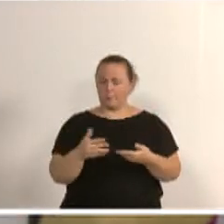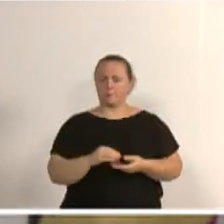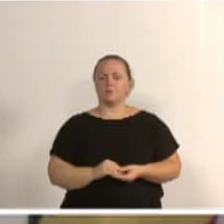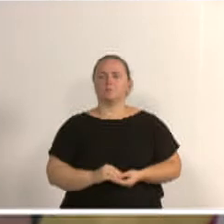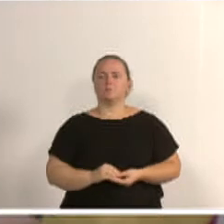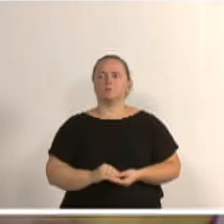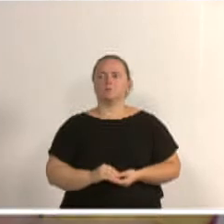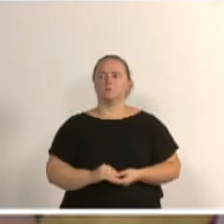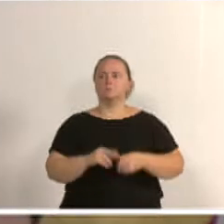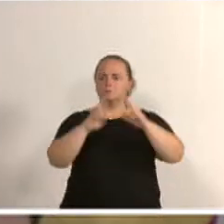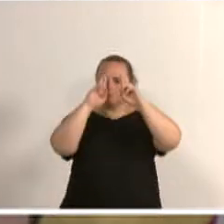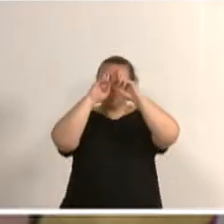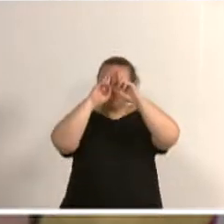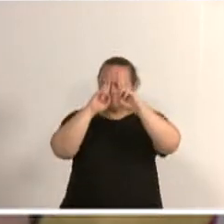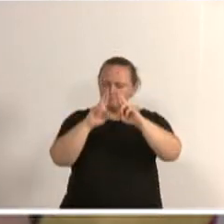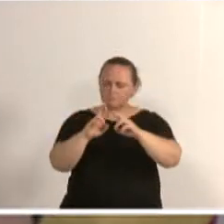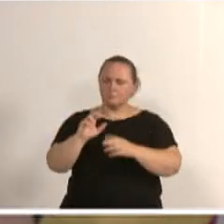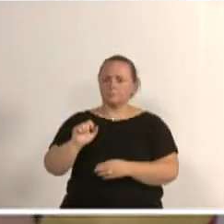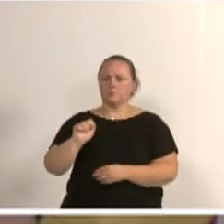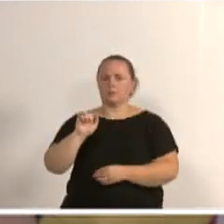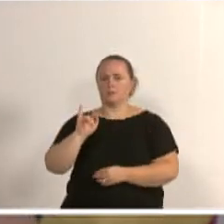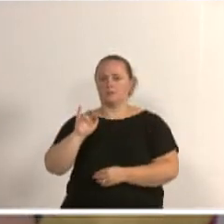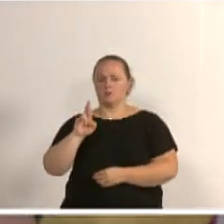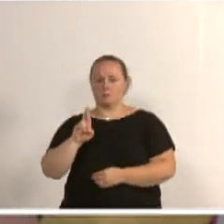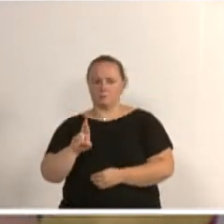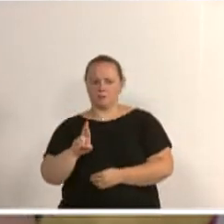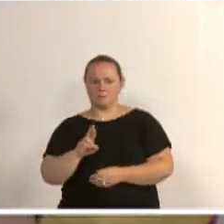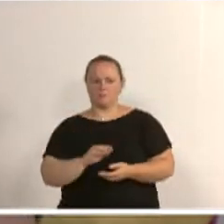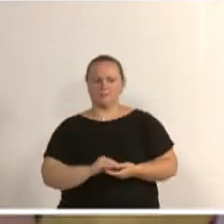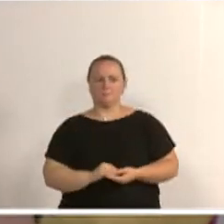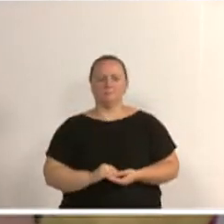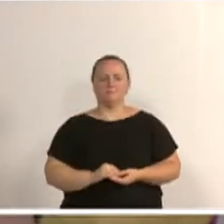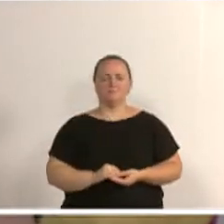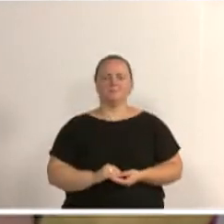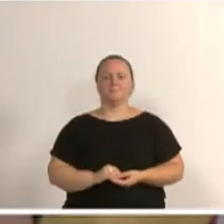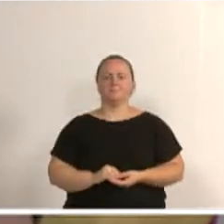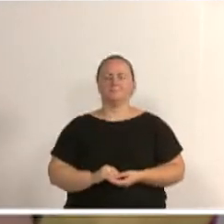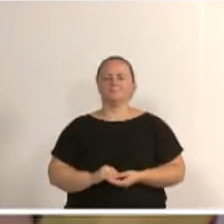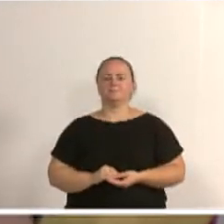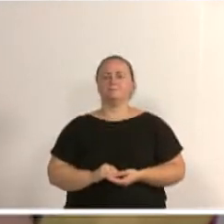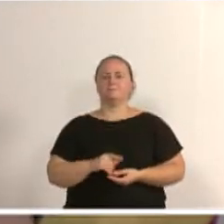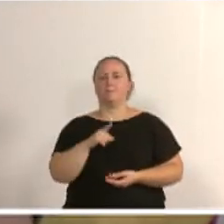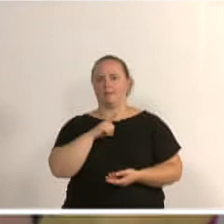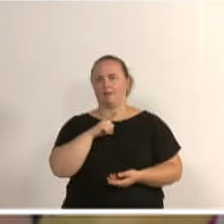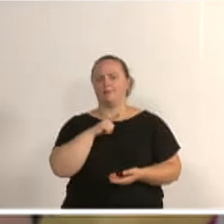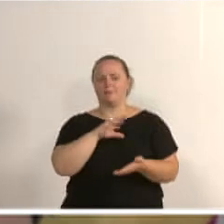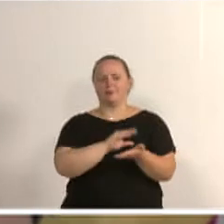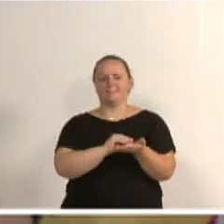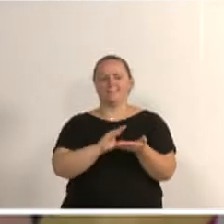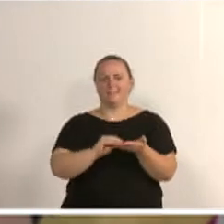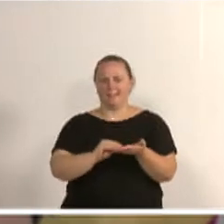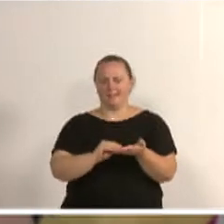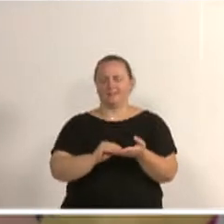Respeitamos o trabalho da agência de regulação, nos trouxe números. Porém,